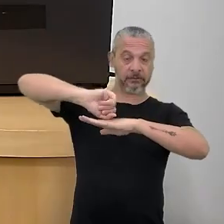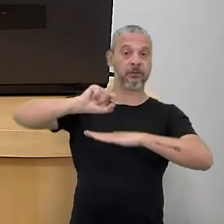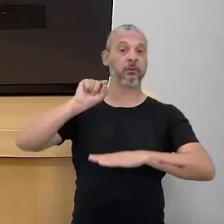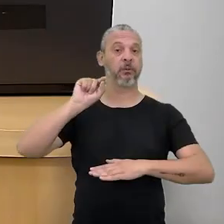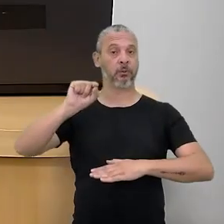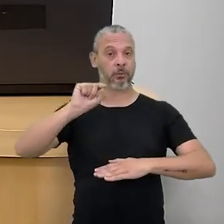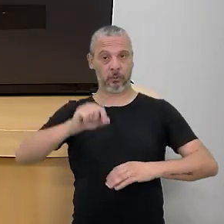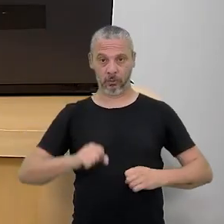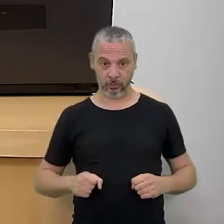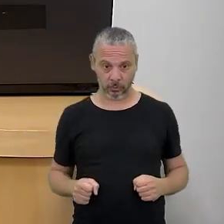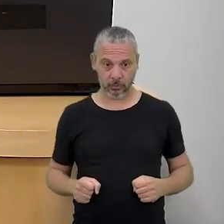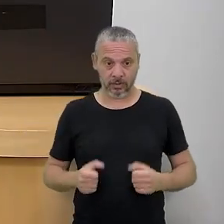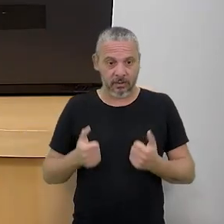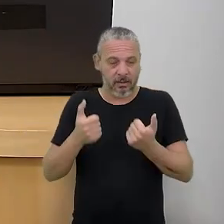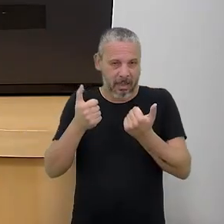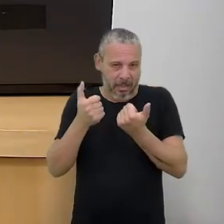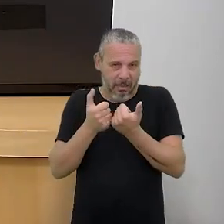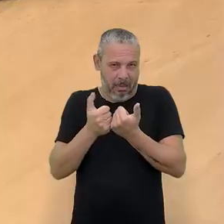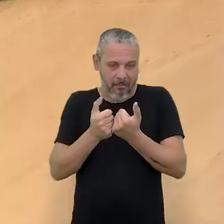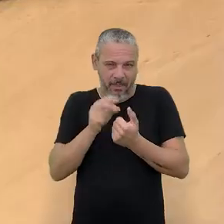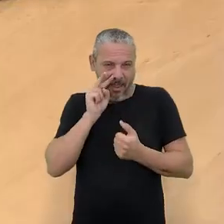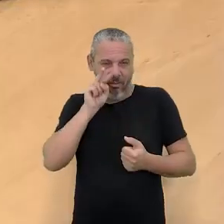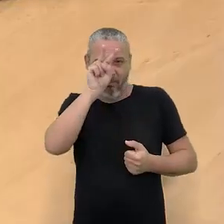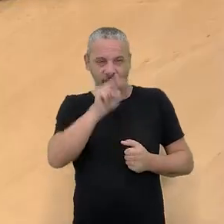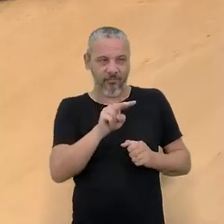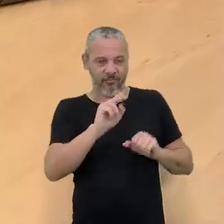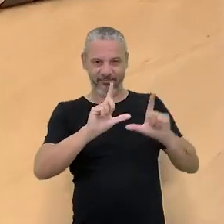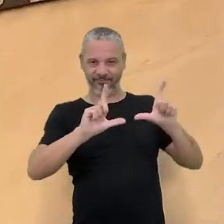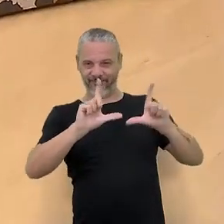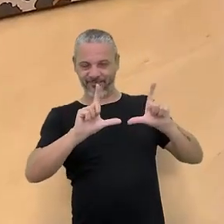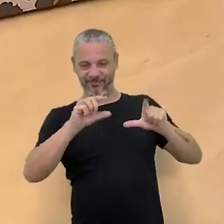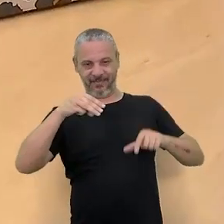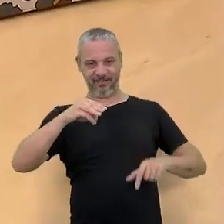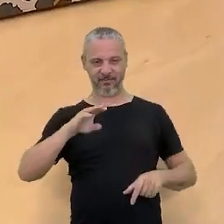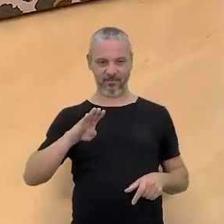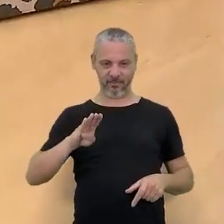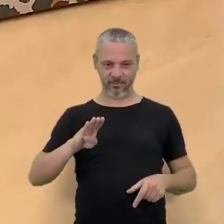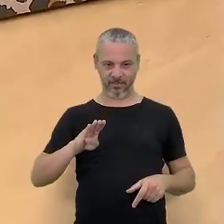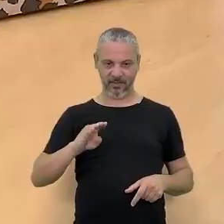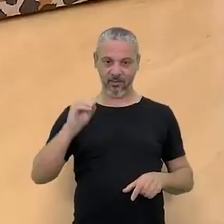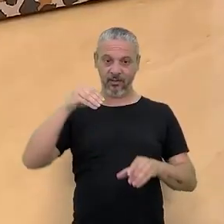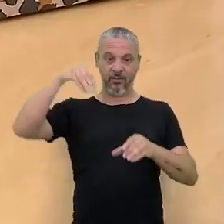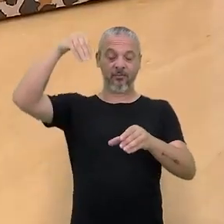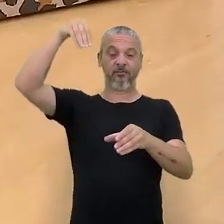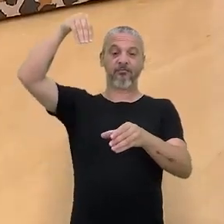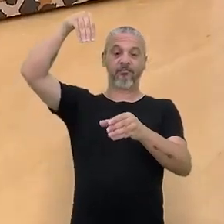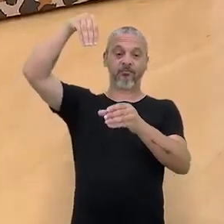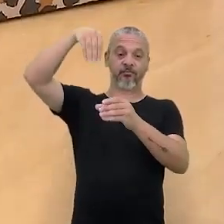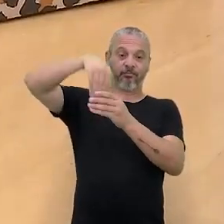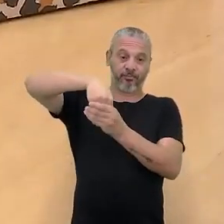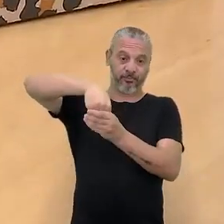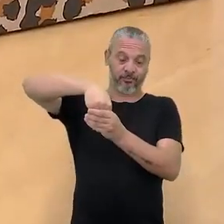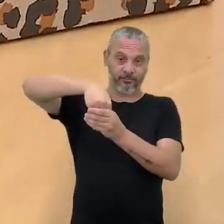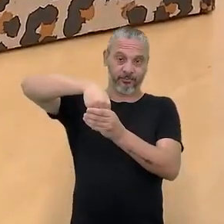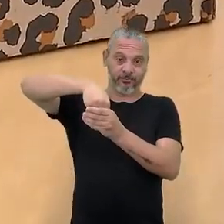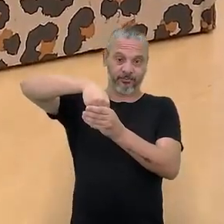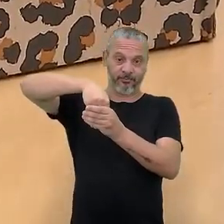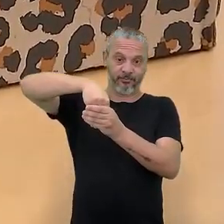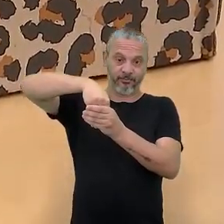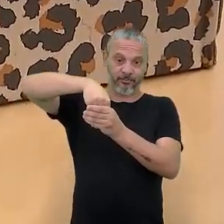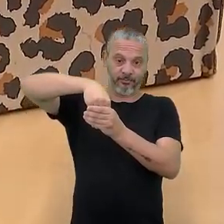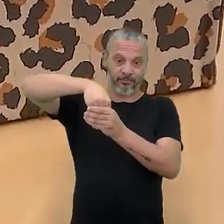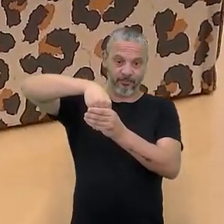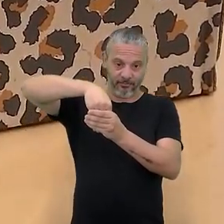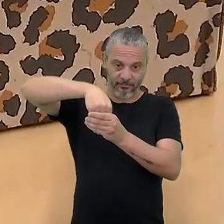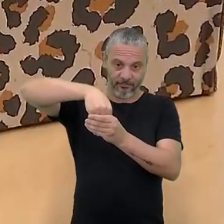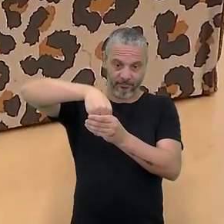de sapato, próximo da onde é o visor que nós fizemos, um buraco para justamente encaixar o servomotor. Então, a gente